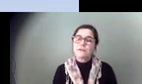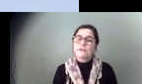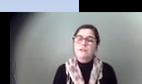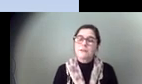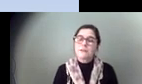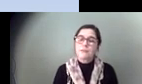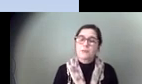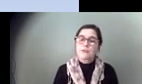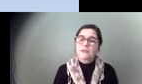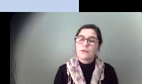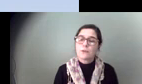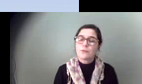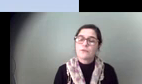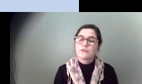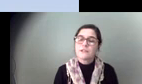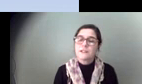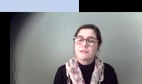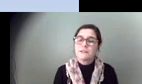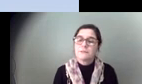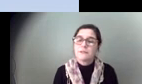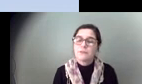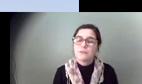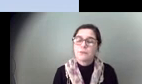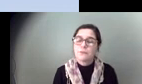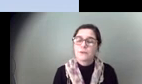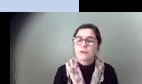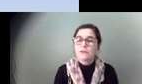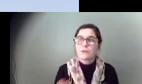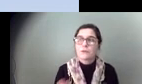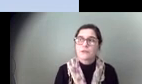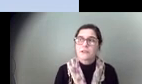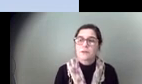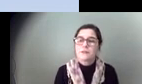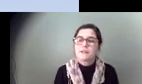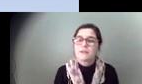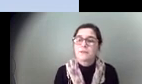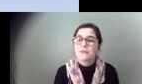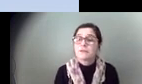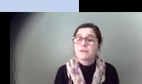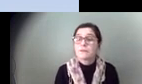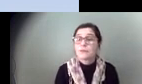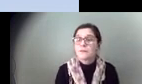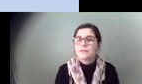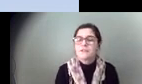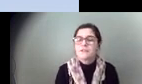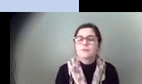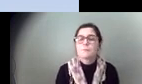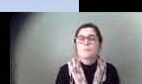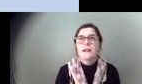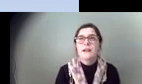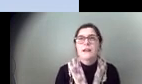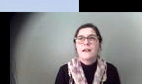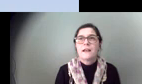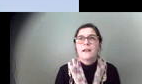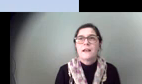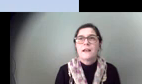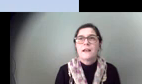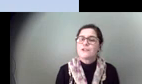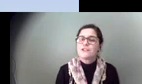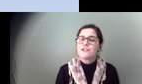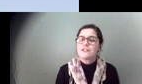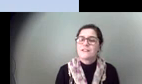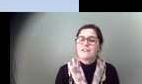aula que você programou saiu como você previu? Teve alguma coisa que aconteceu que foi um imprevisto? Então é